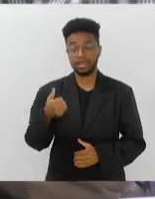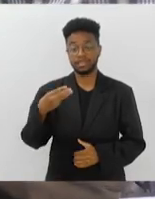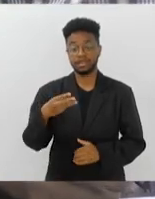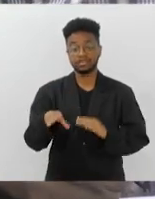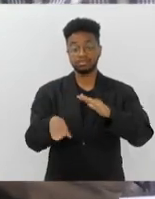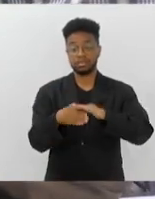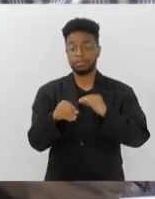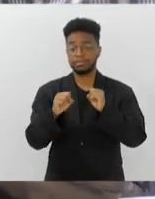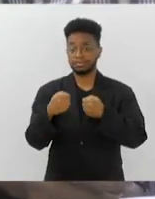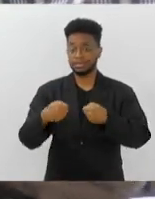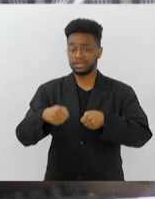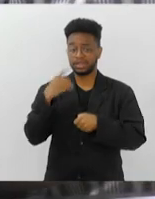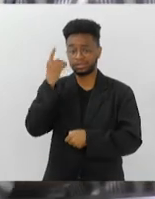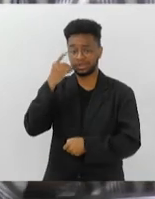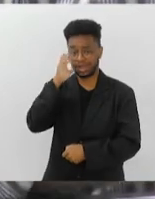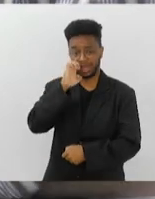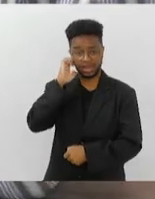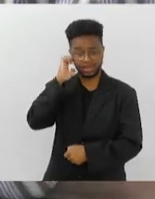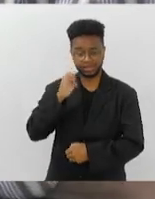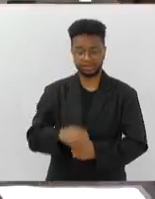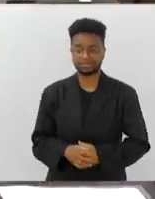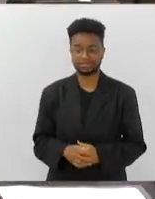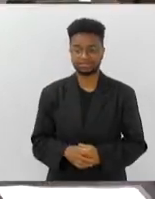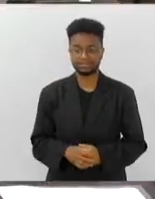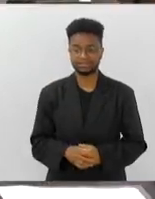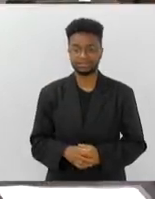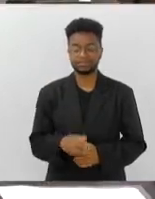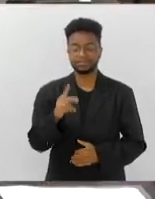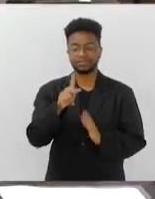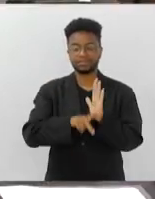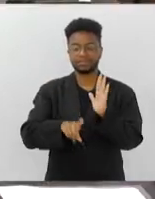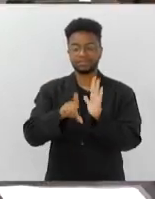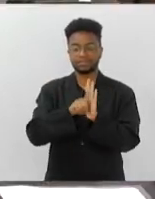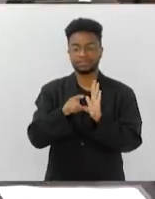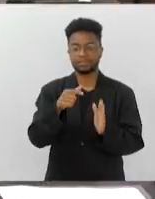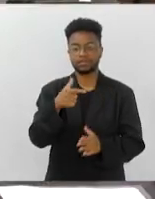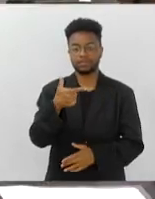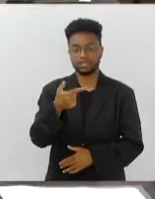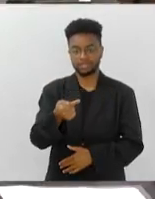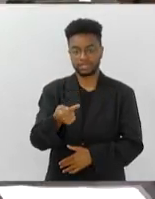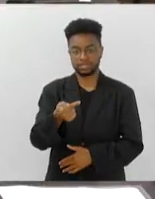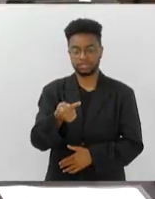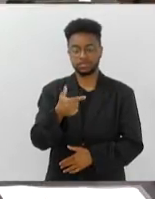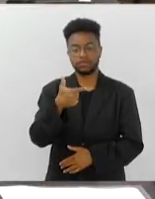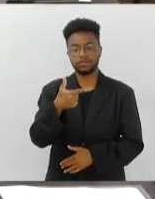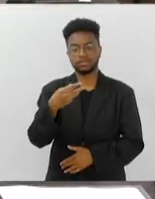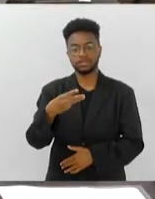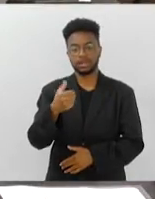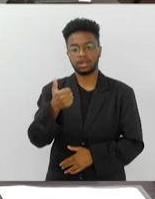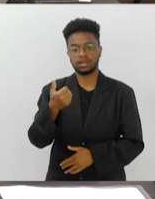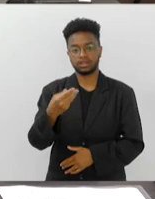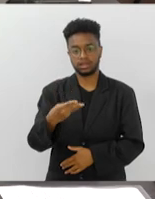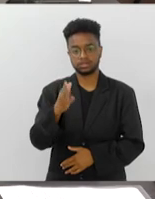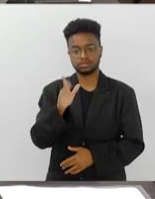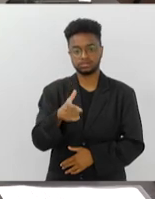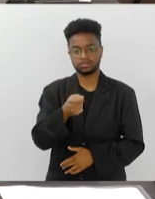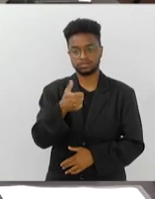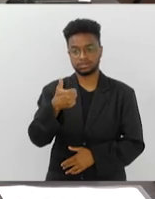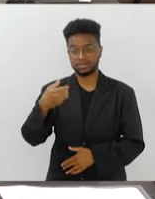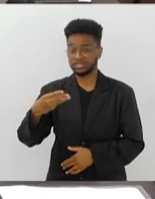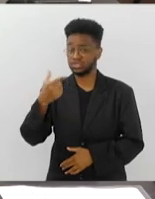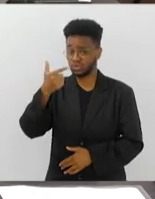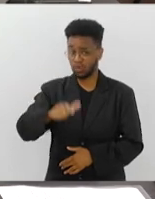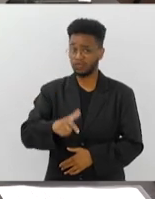deputada Élica. Isso. Projeto de lei 27 da pauta, o 2313 de dois... Aí, 13 de novo, deputado